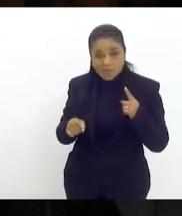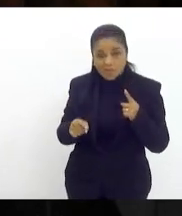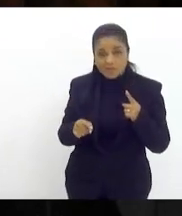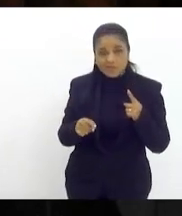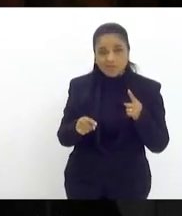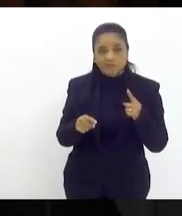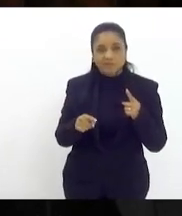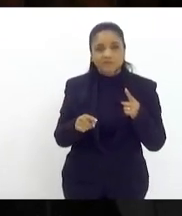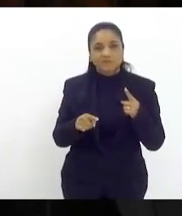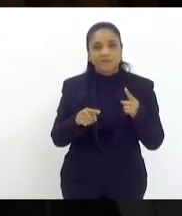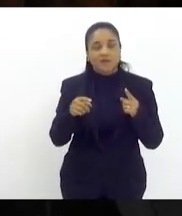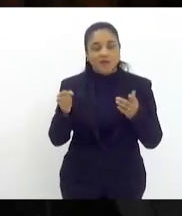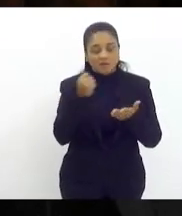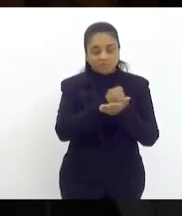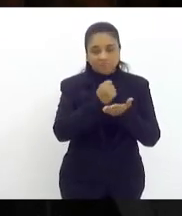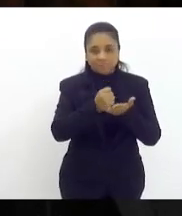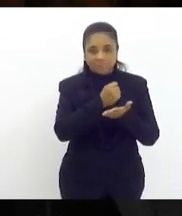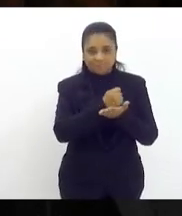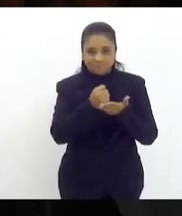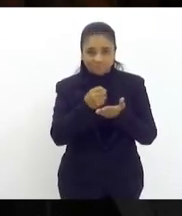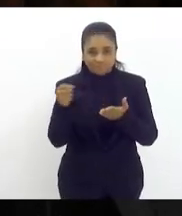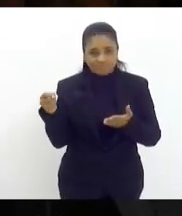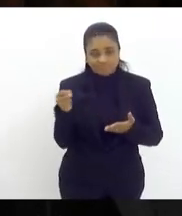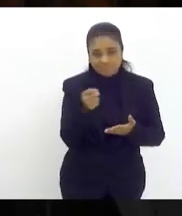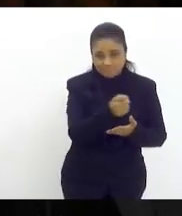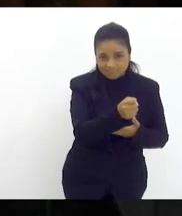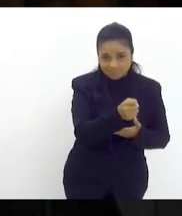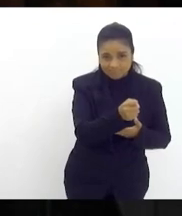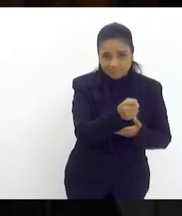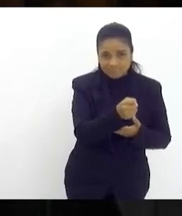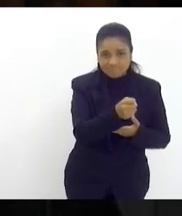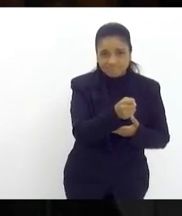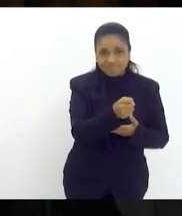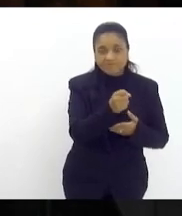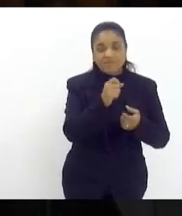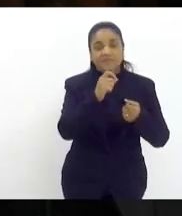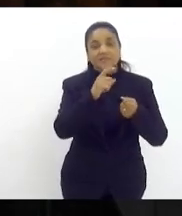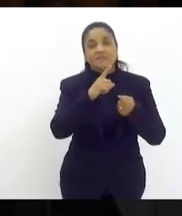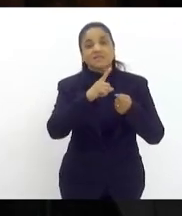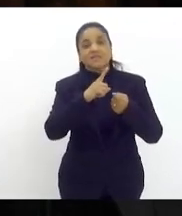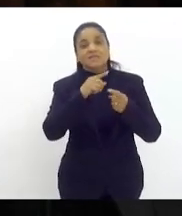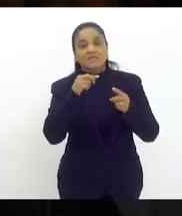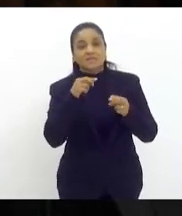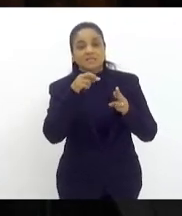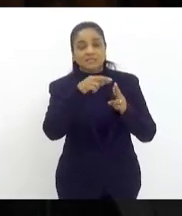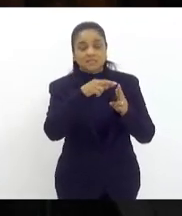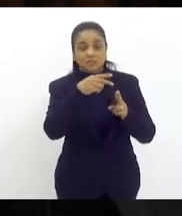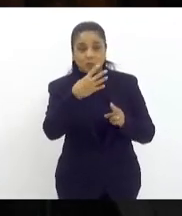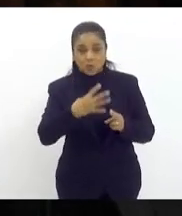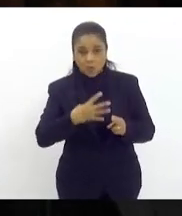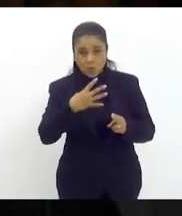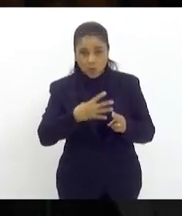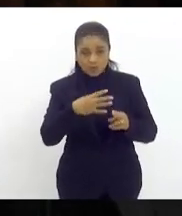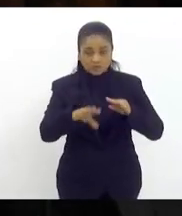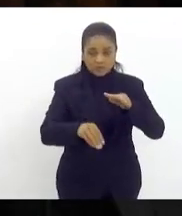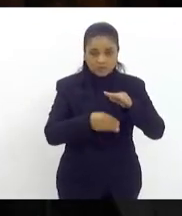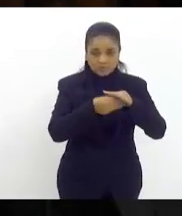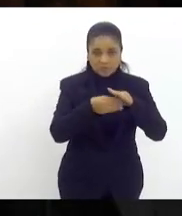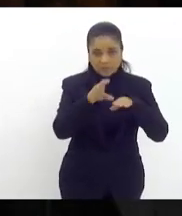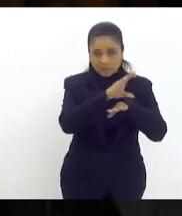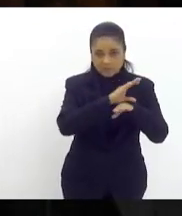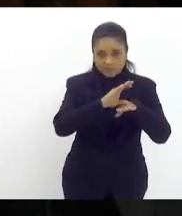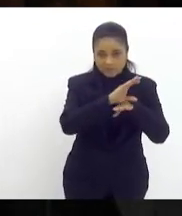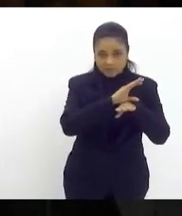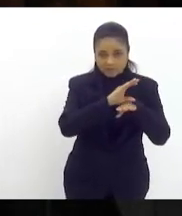a admissão de pessoal contratação inciso 4º da respectiva emenda constitucional